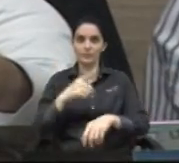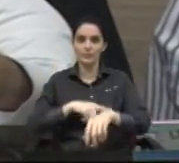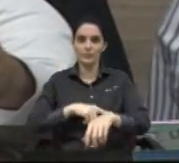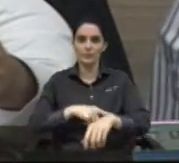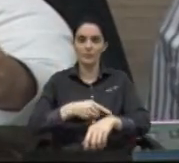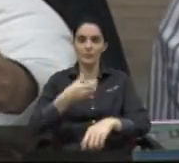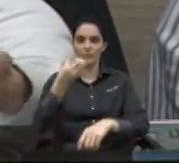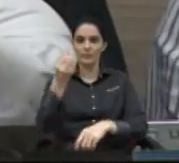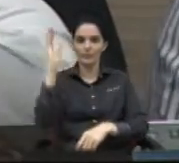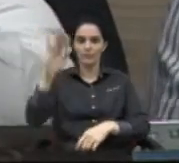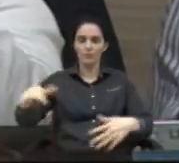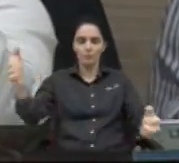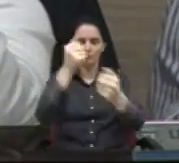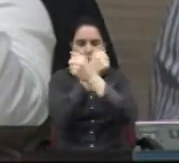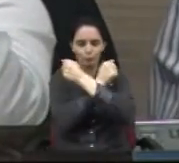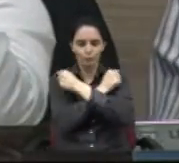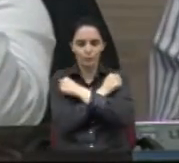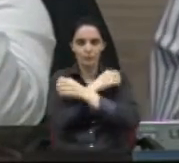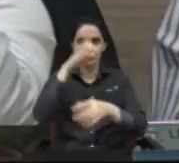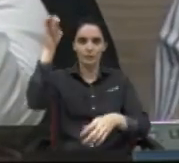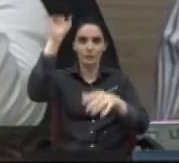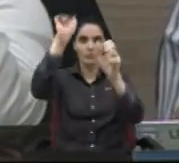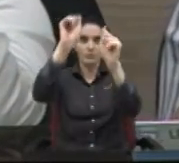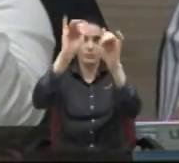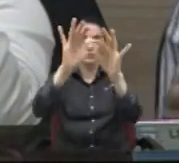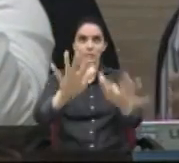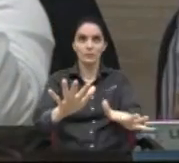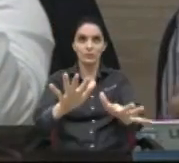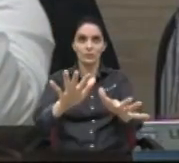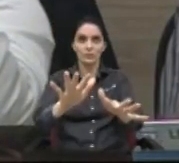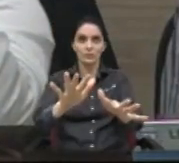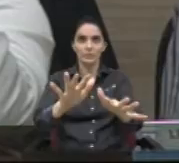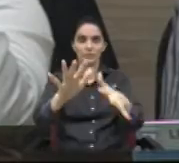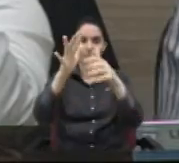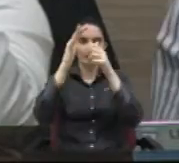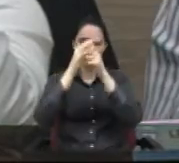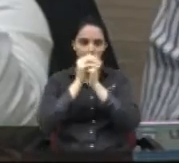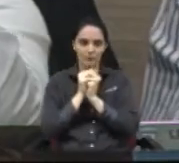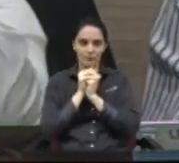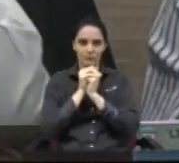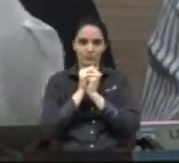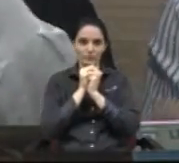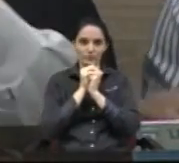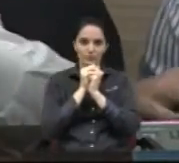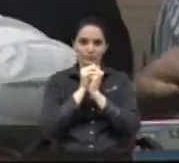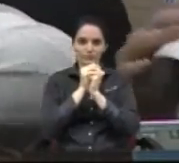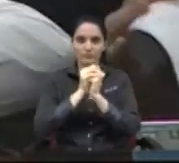18 horas. Um forte abraço e que Deus os abençoe.